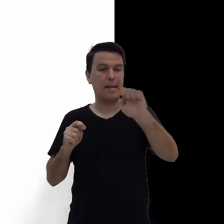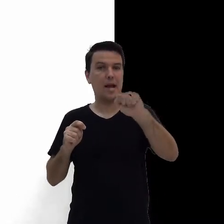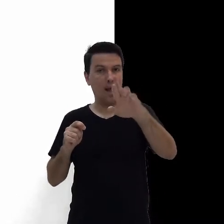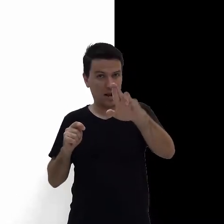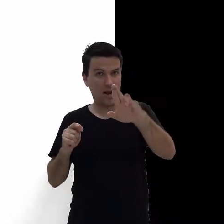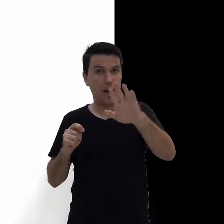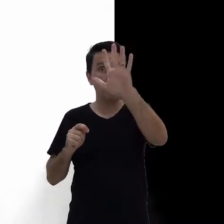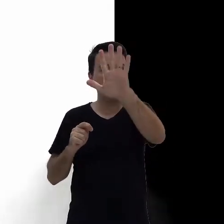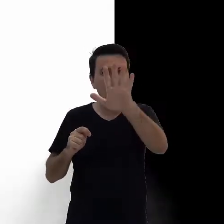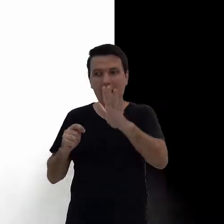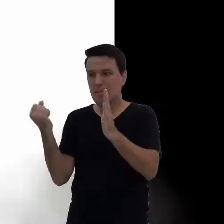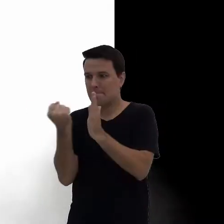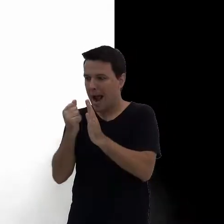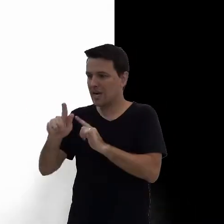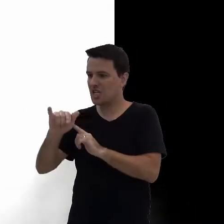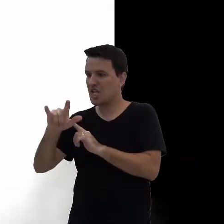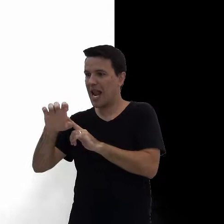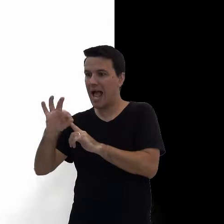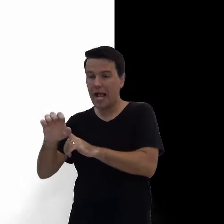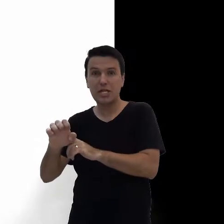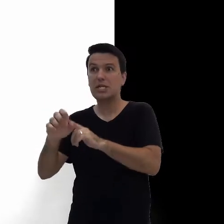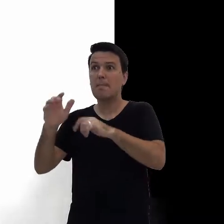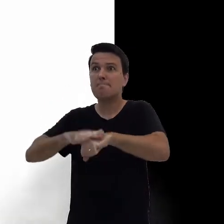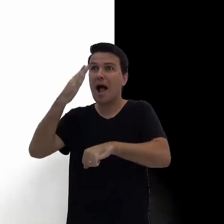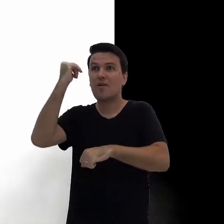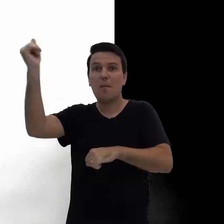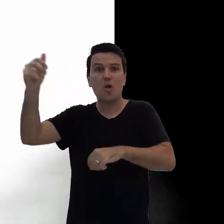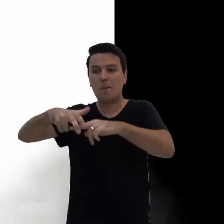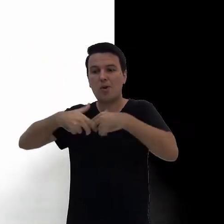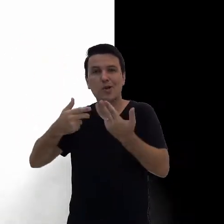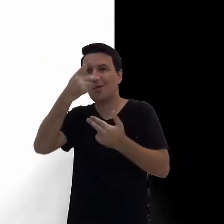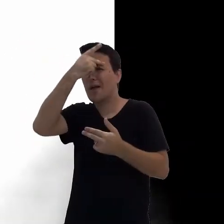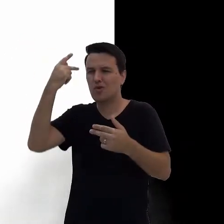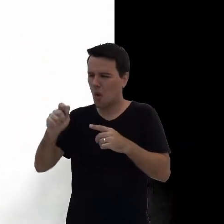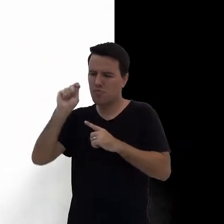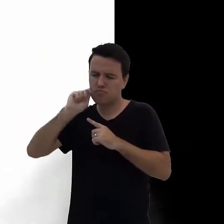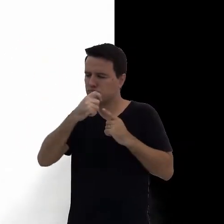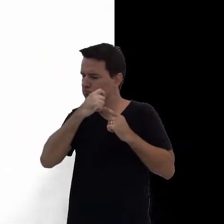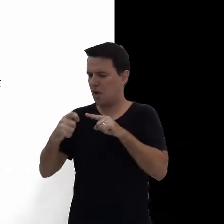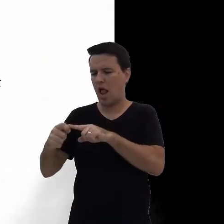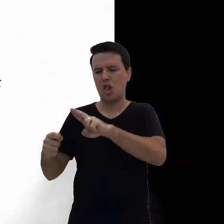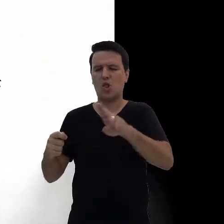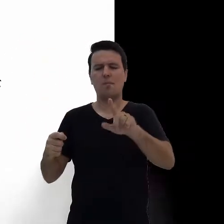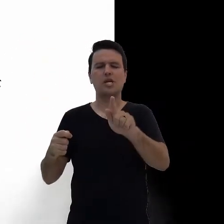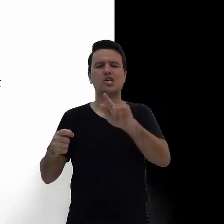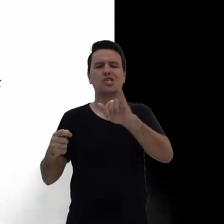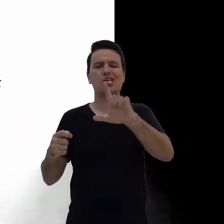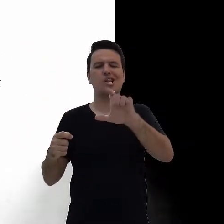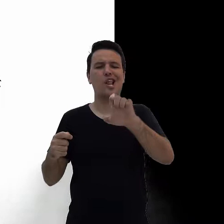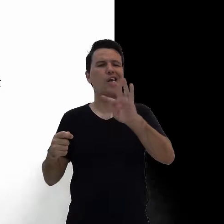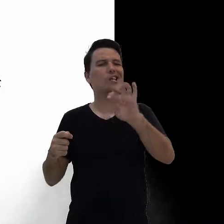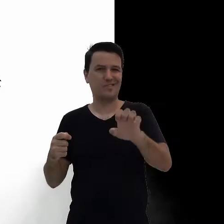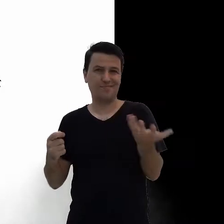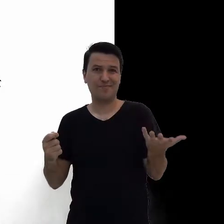forte que as pessoas associaram o produto à marca, chamando todos eles de Gillette. Eu estou